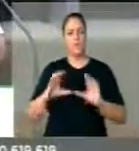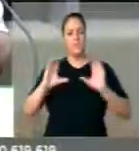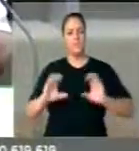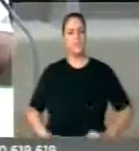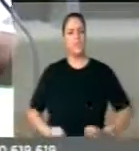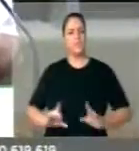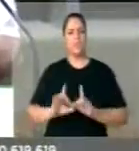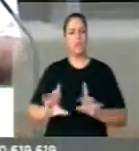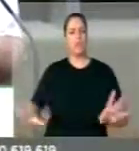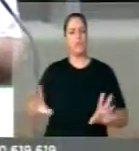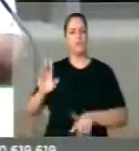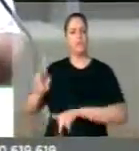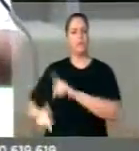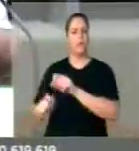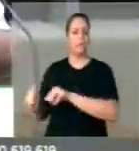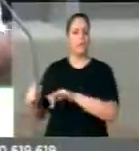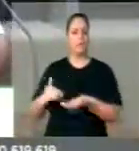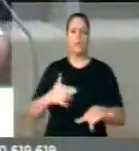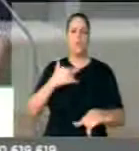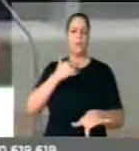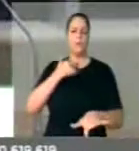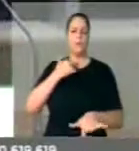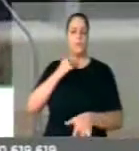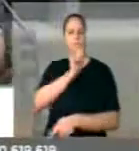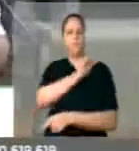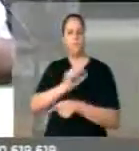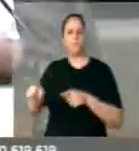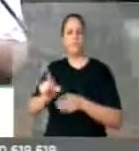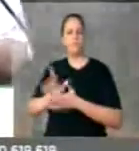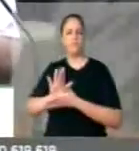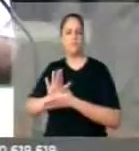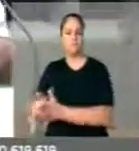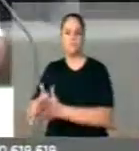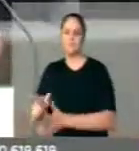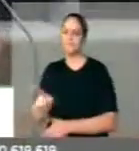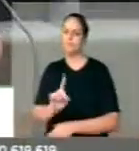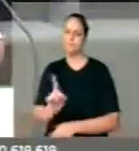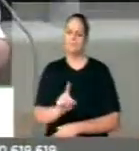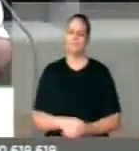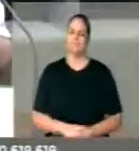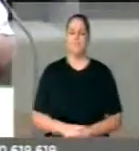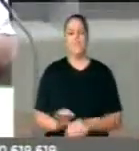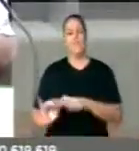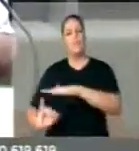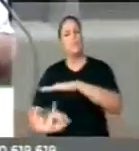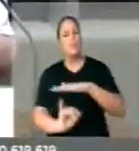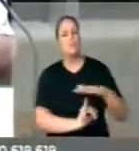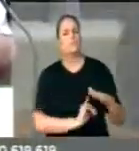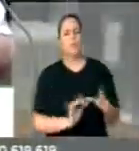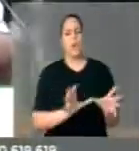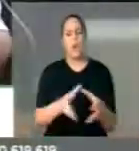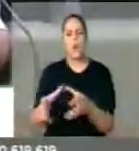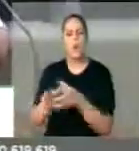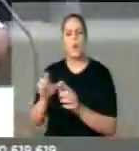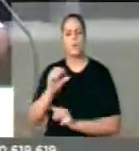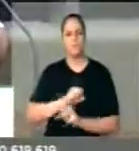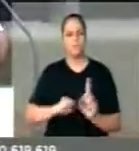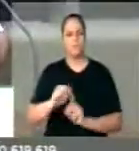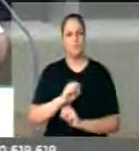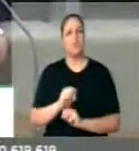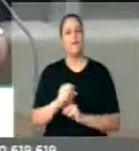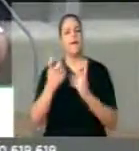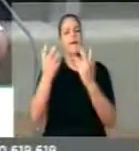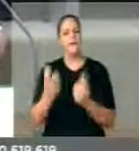seja enxotada nem discriminada, acolher as propostas de entidades comprometidas com um